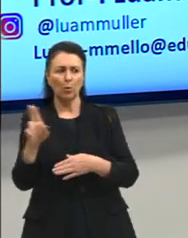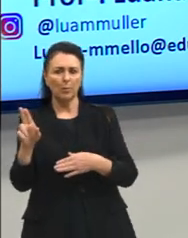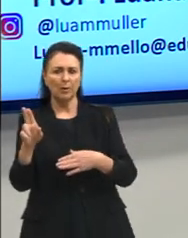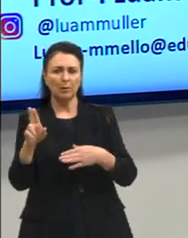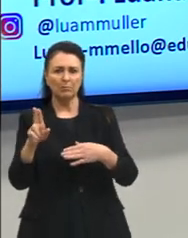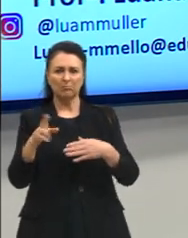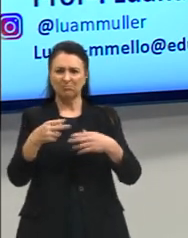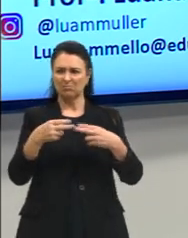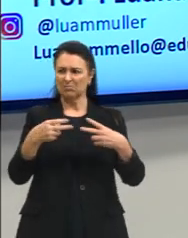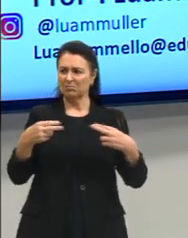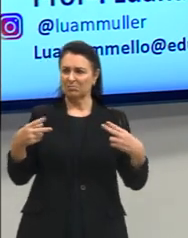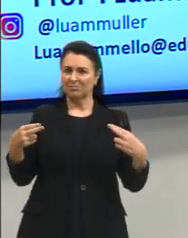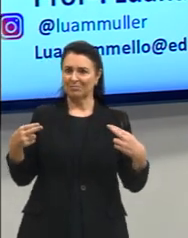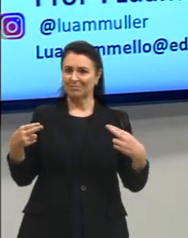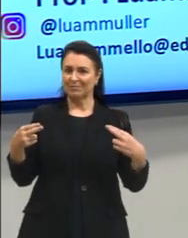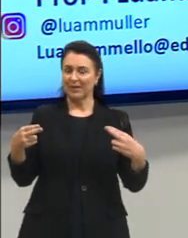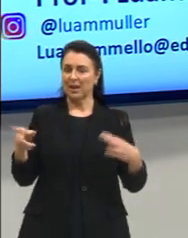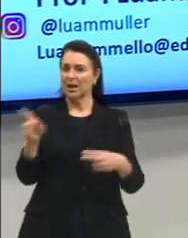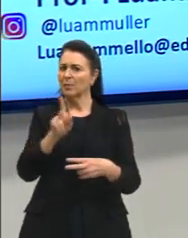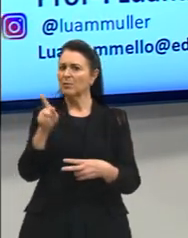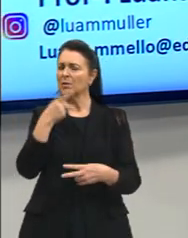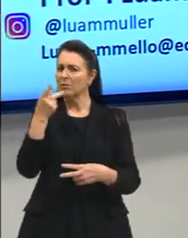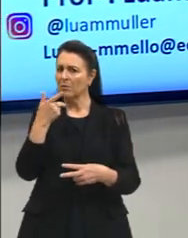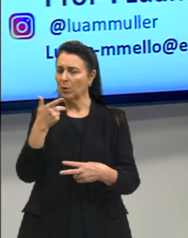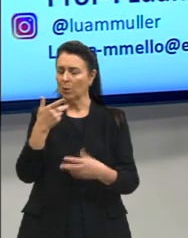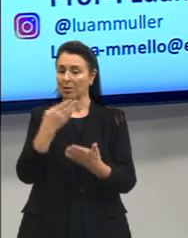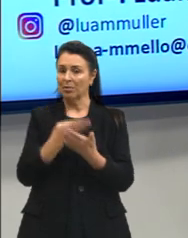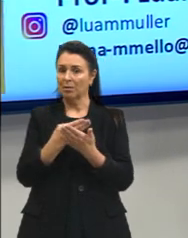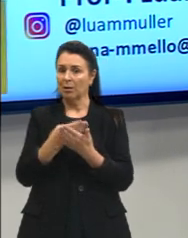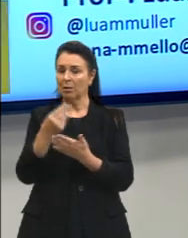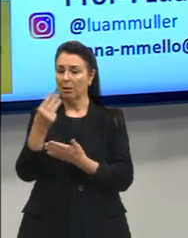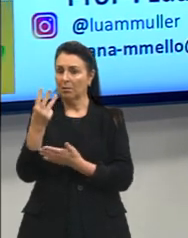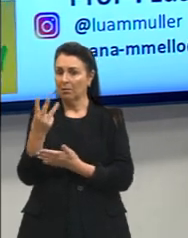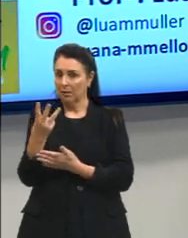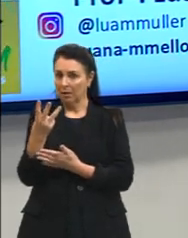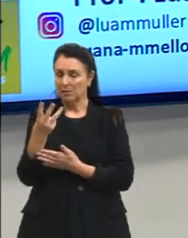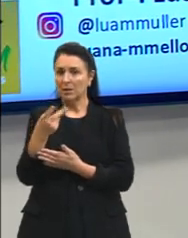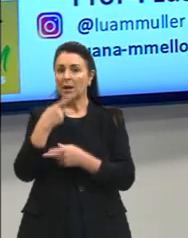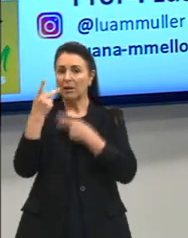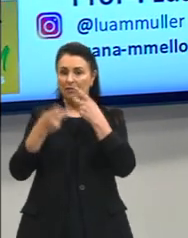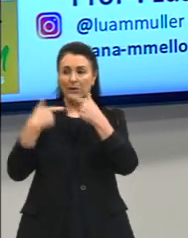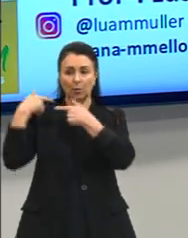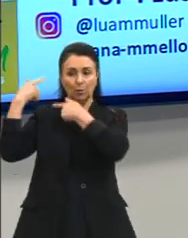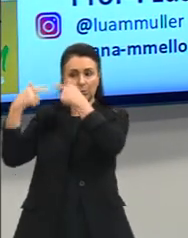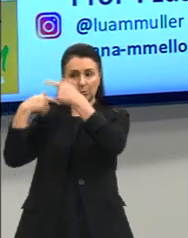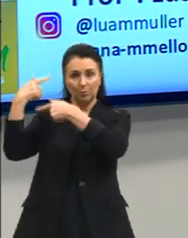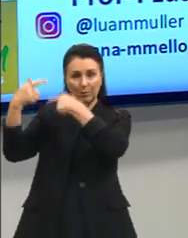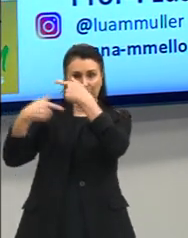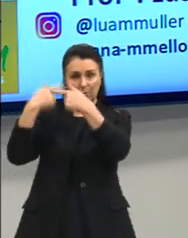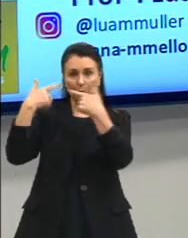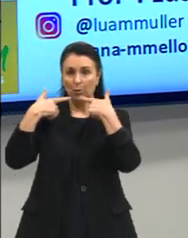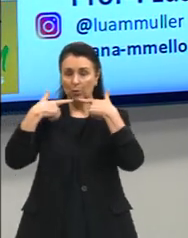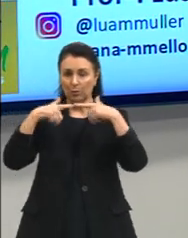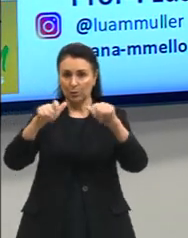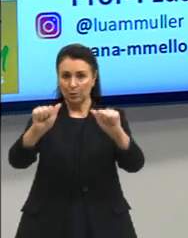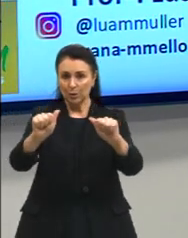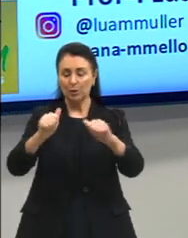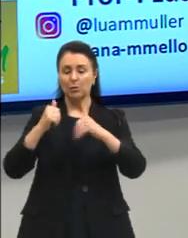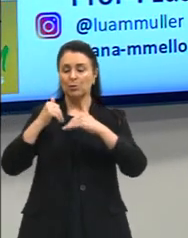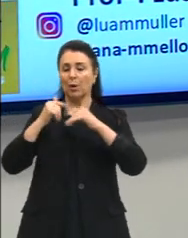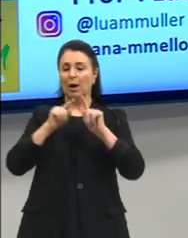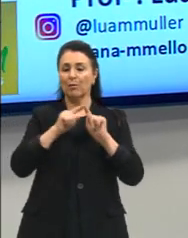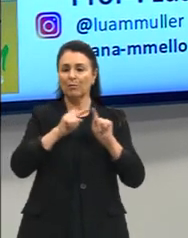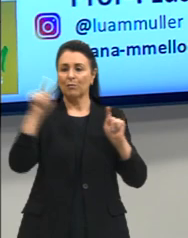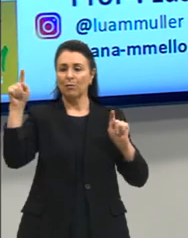tá eu comentei com vocês na nossa aula 3 quer uma aula sobre o patrimônio linguístico sobre a evolução da língua